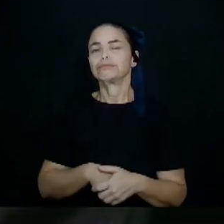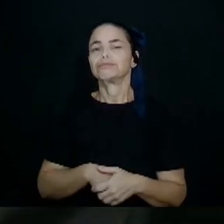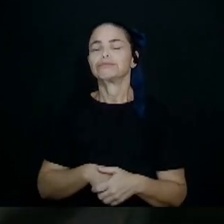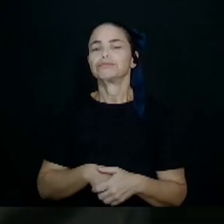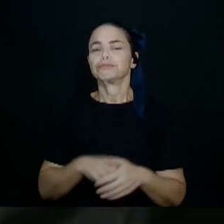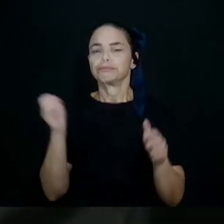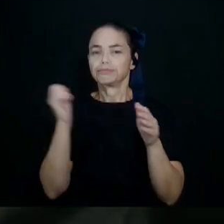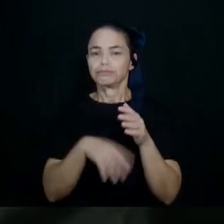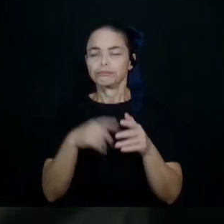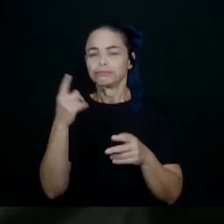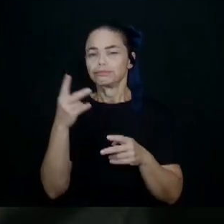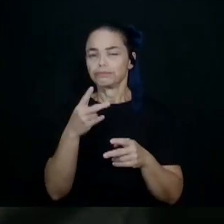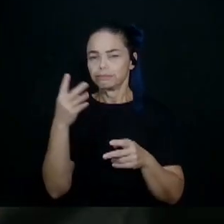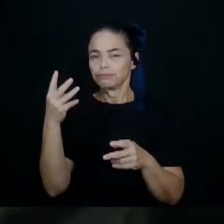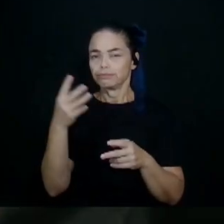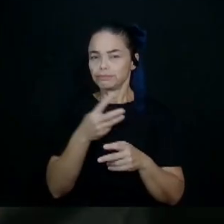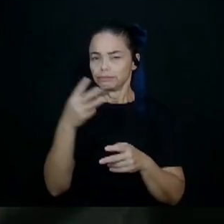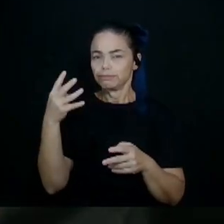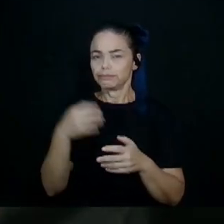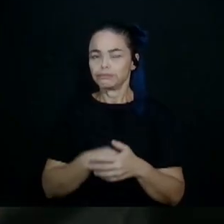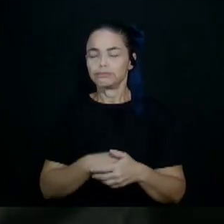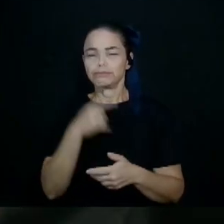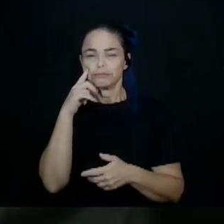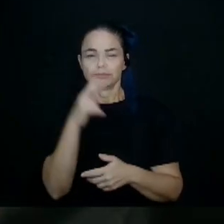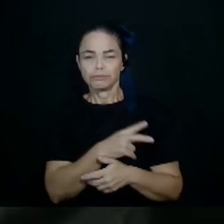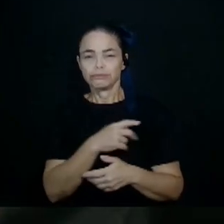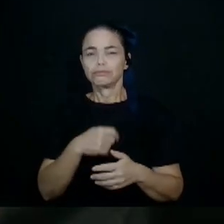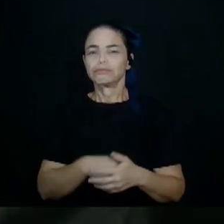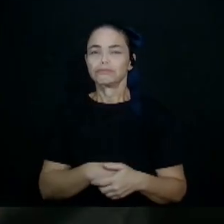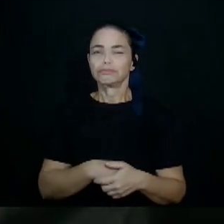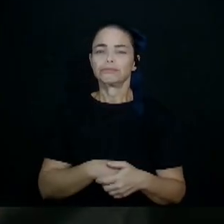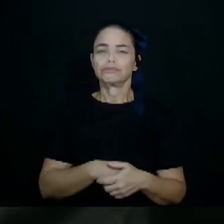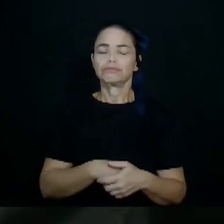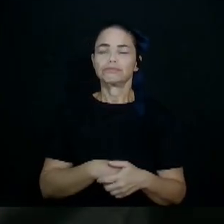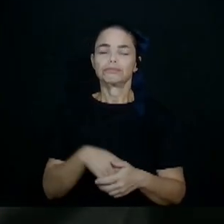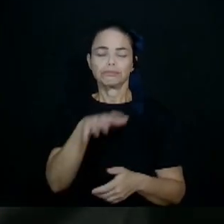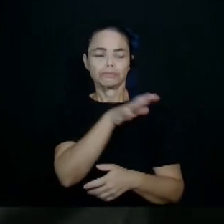guarda 2, guarda 3. Quando você vê, já tem um espaço cheio de